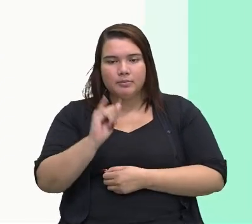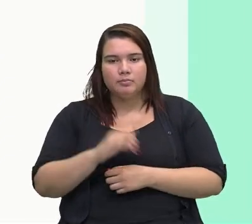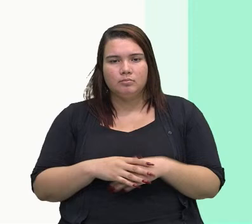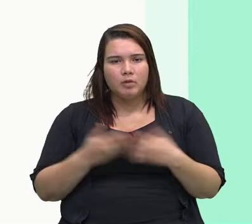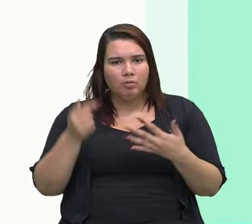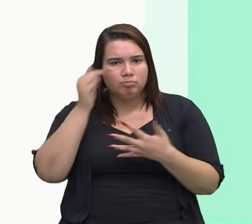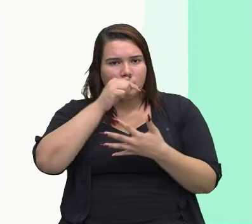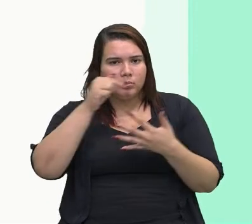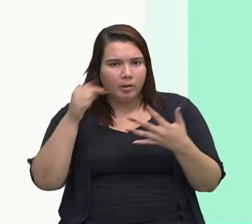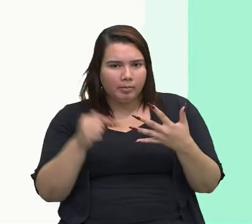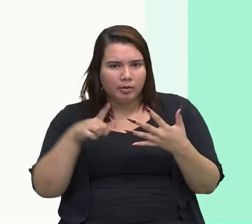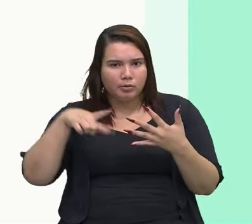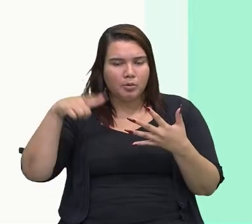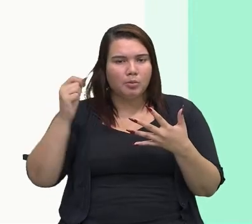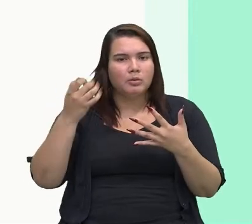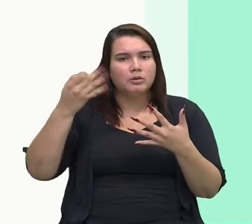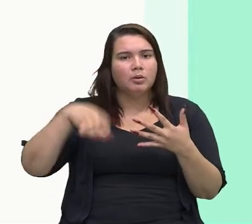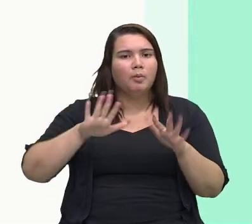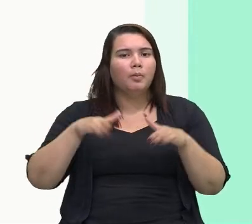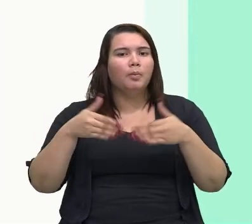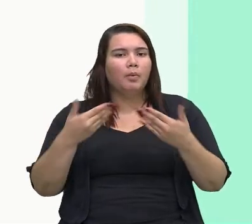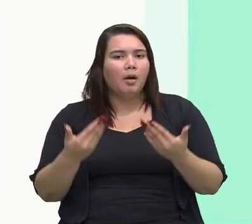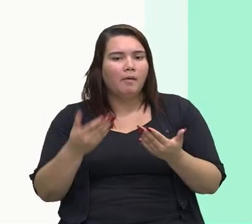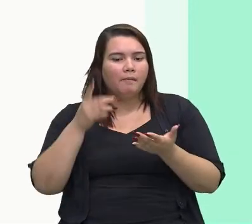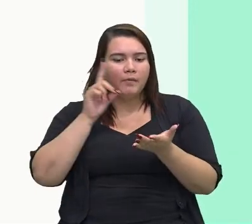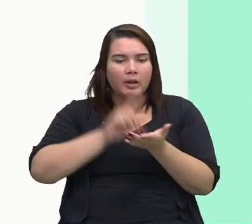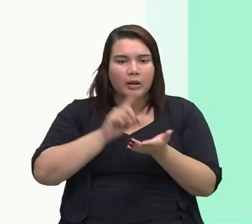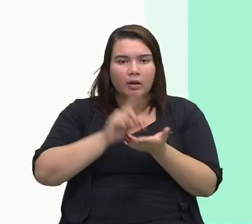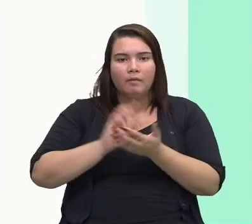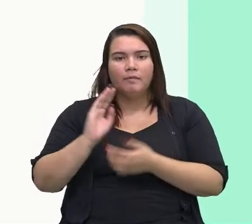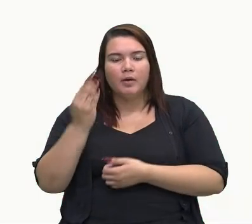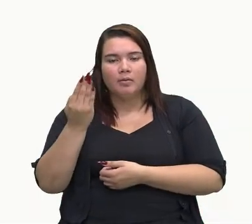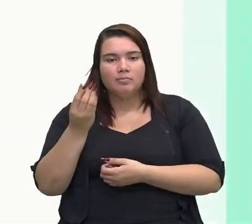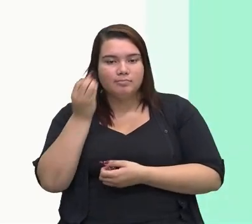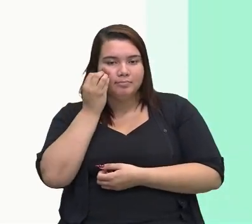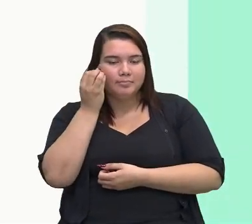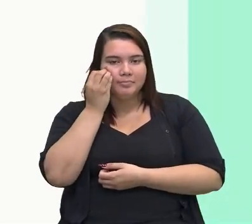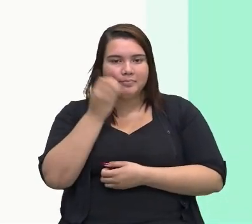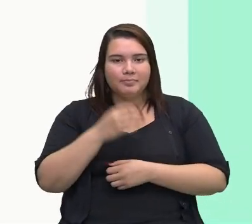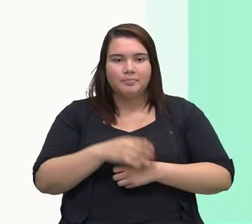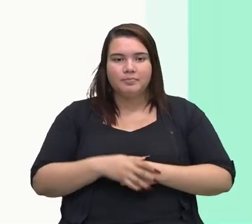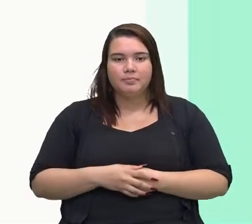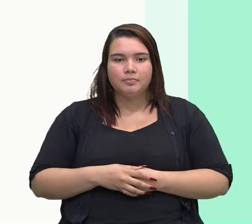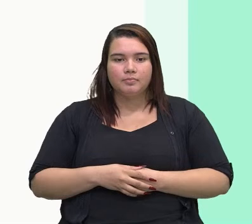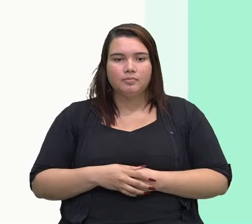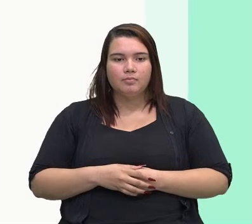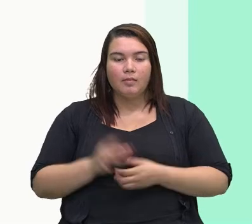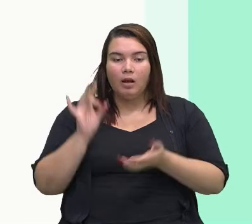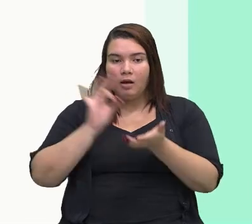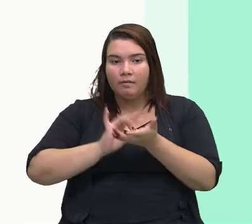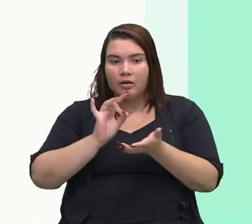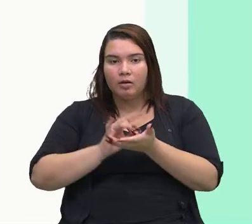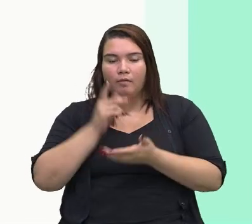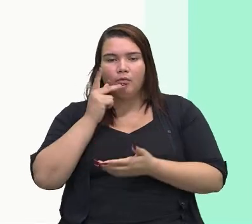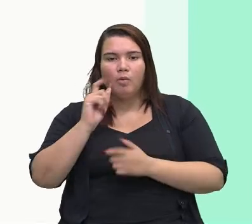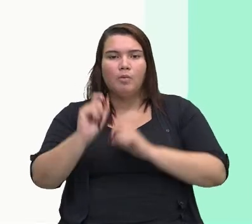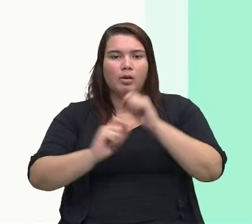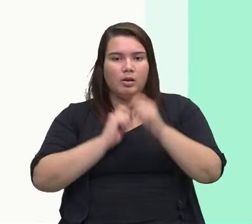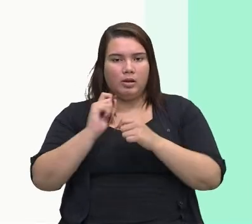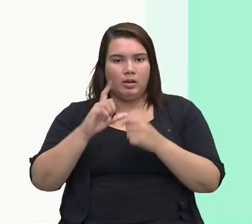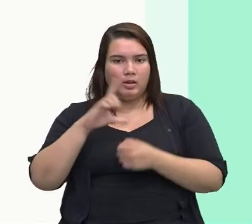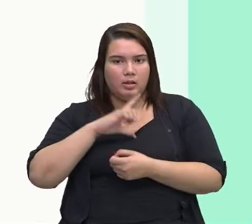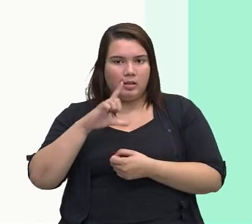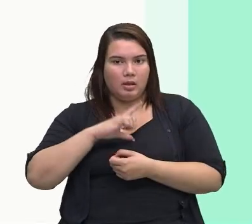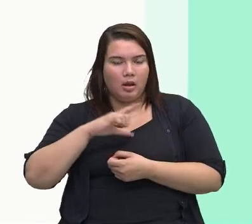conseguiram identificar quais delas são verdadeiras ou falsas? Então vamos continuar aí observando. É verdadeiro apenas o que